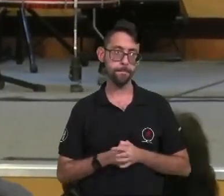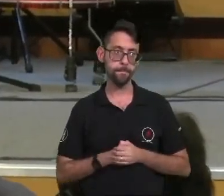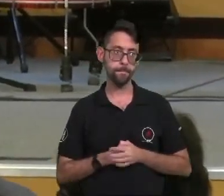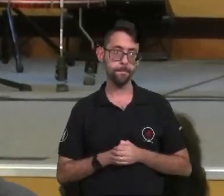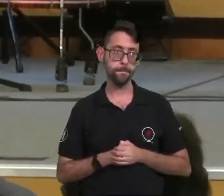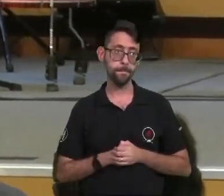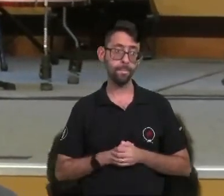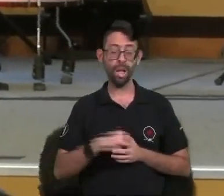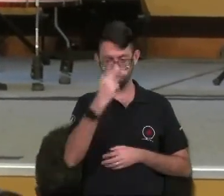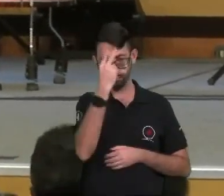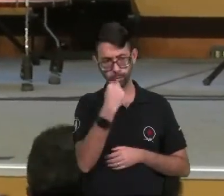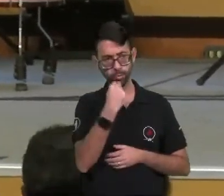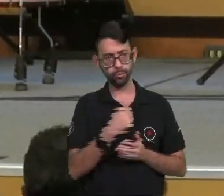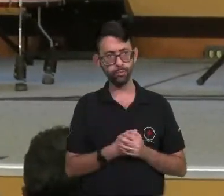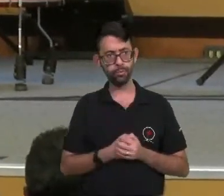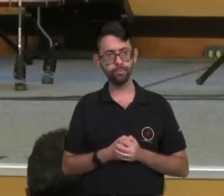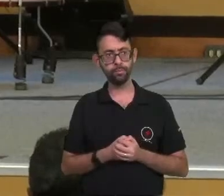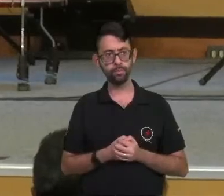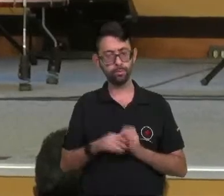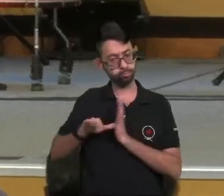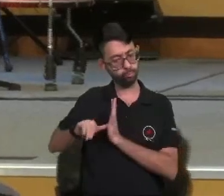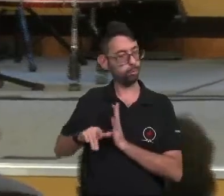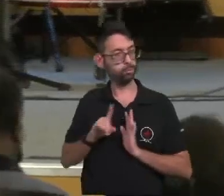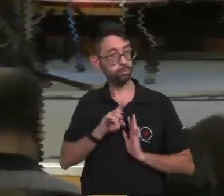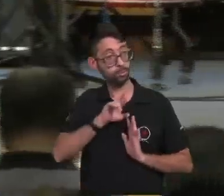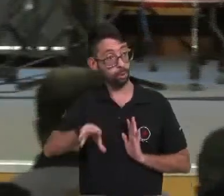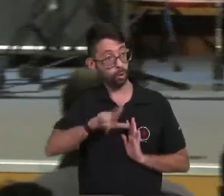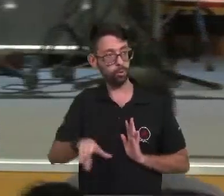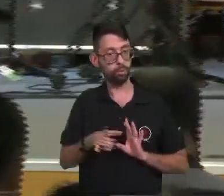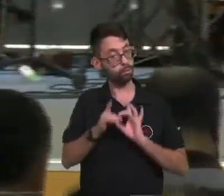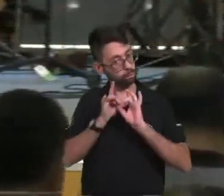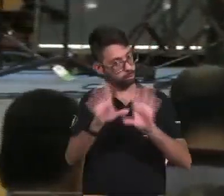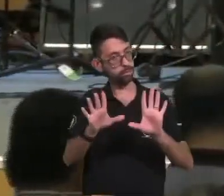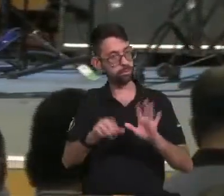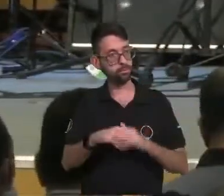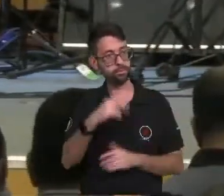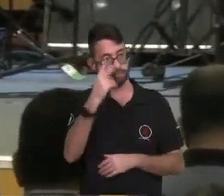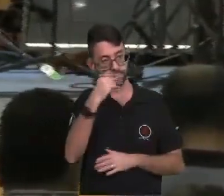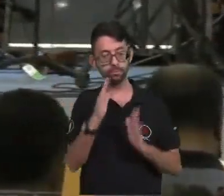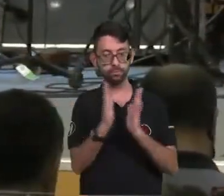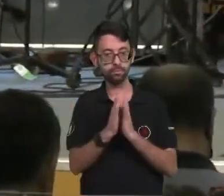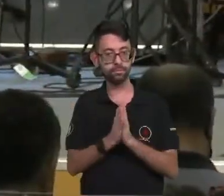Feche seus olhos, pode fechar que ninguém vai pegar nada seu, não. Eu quero orar por você.